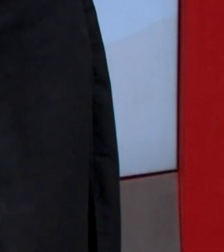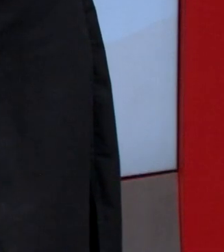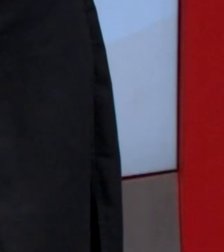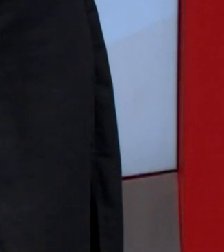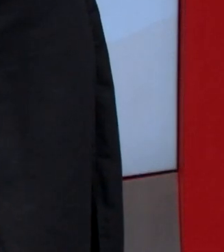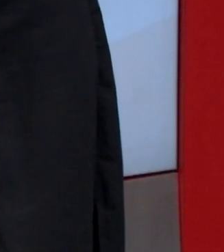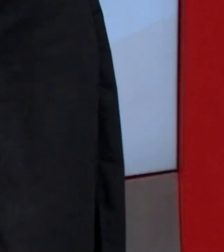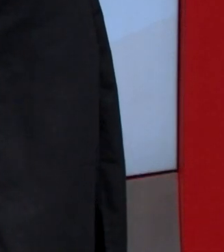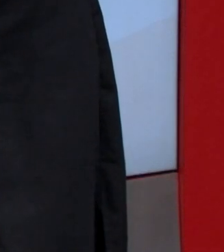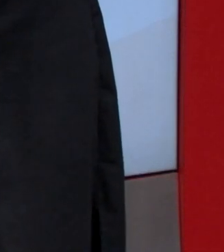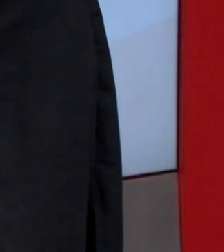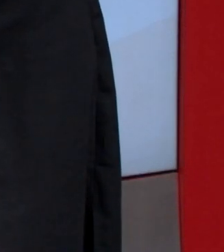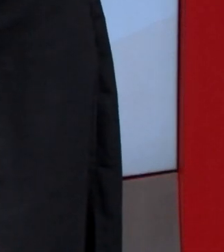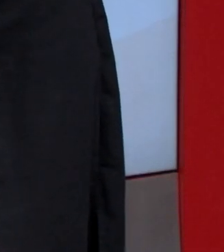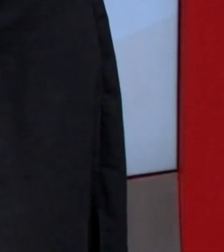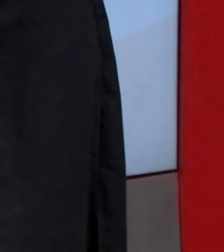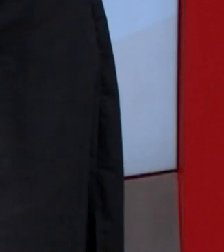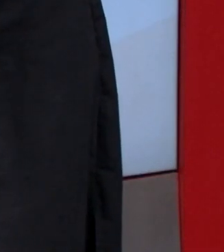honra,